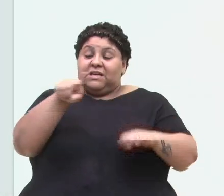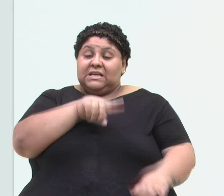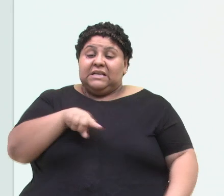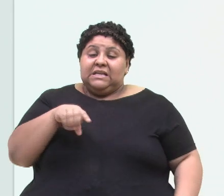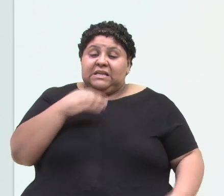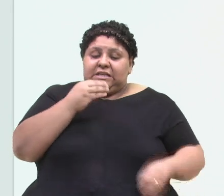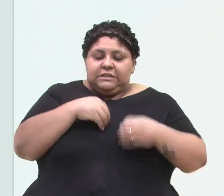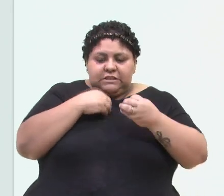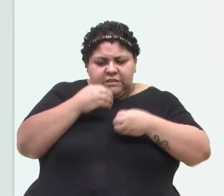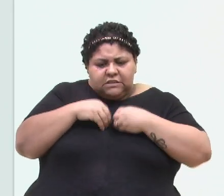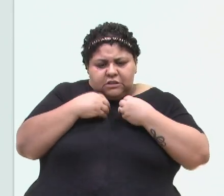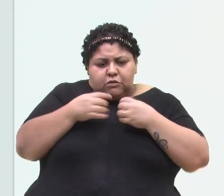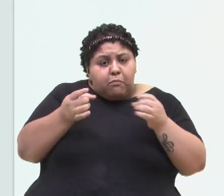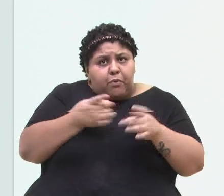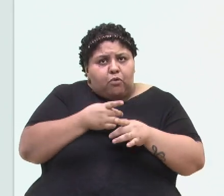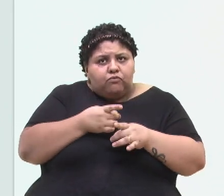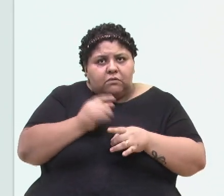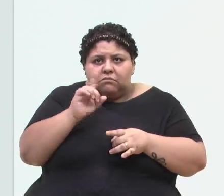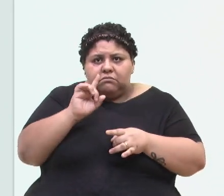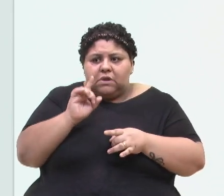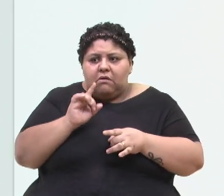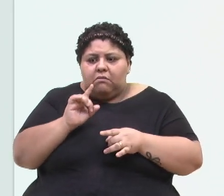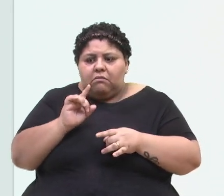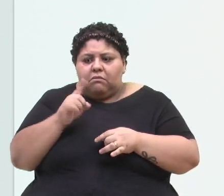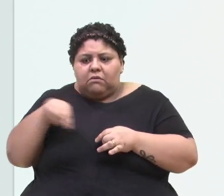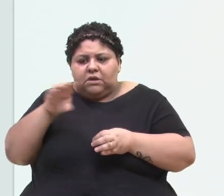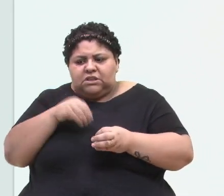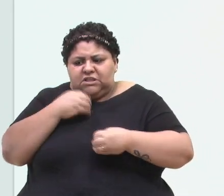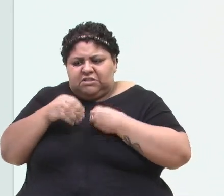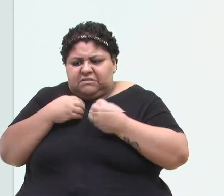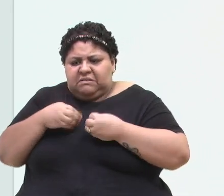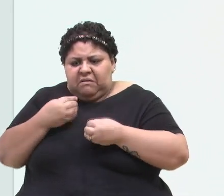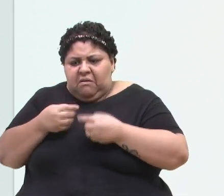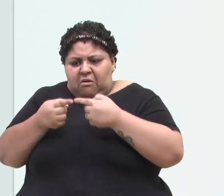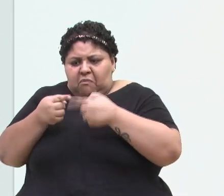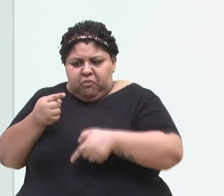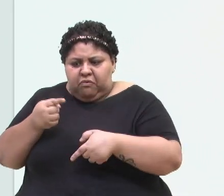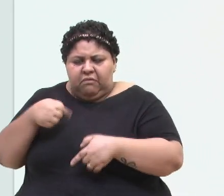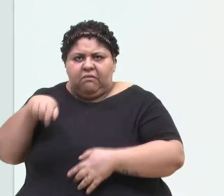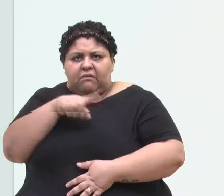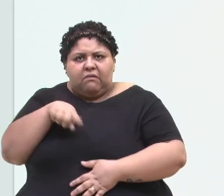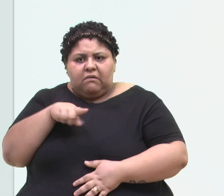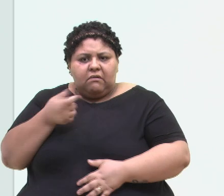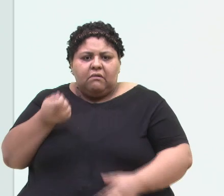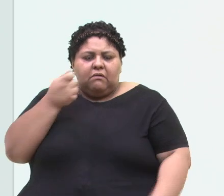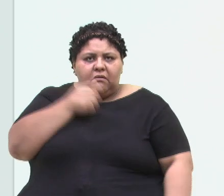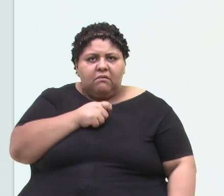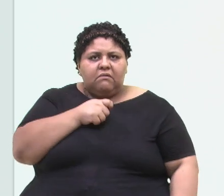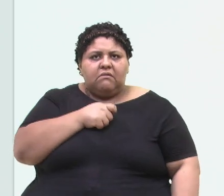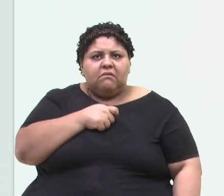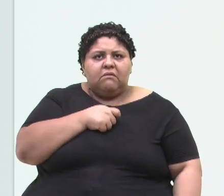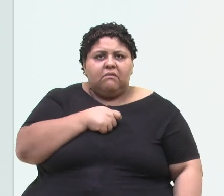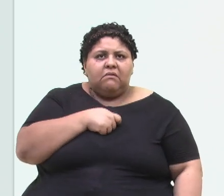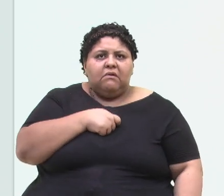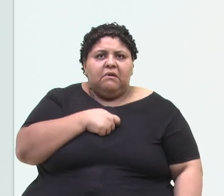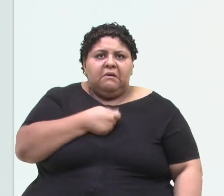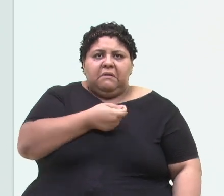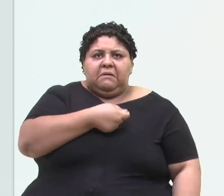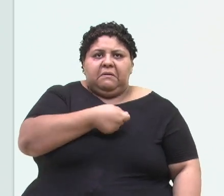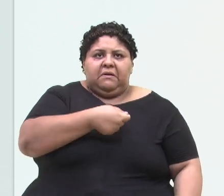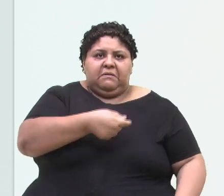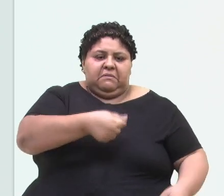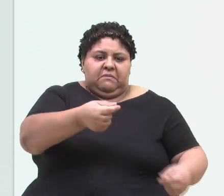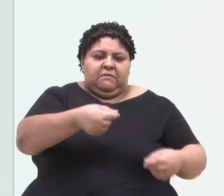sinta capaz, não com que a gente seja incapaz e que a gente precise de esmola em troca de